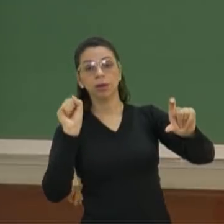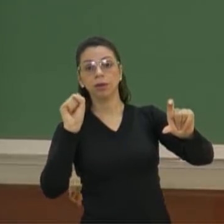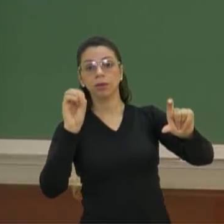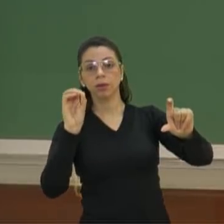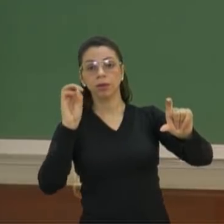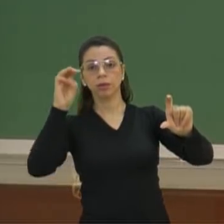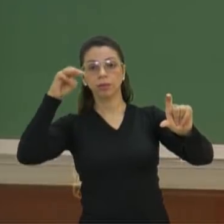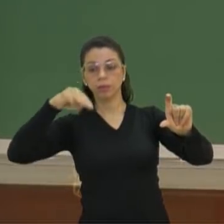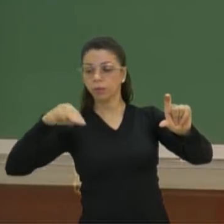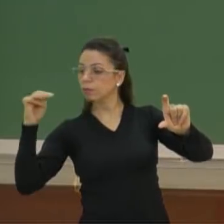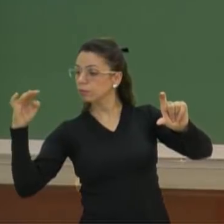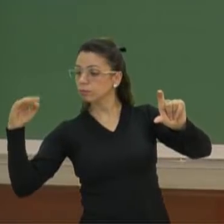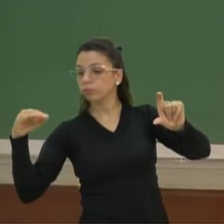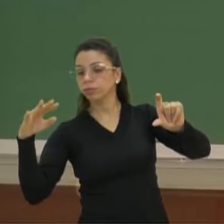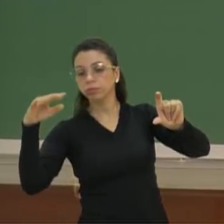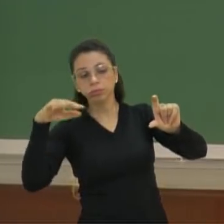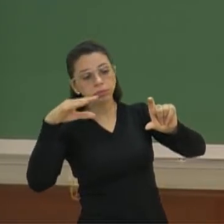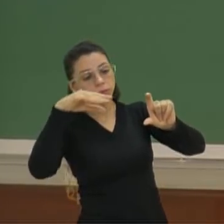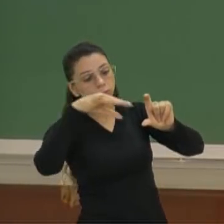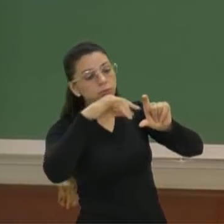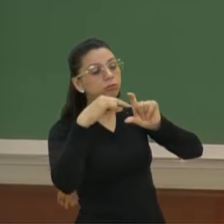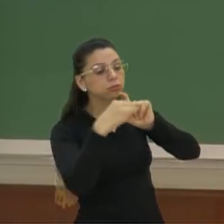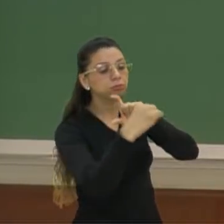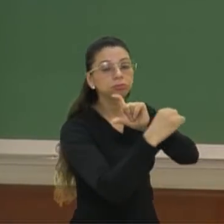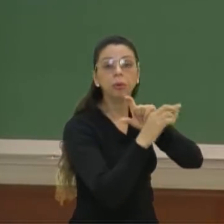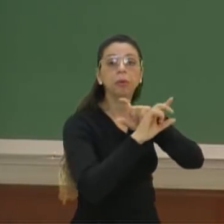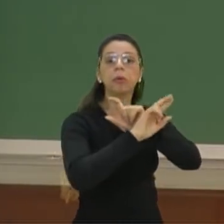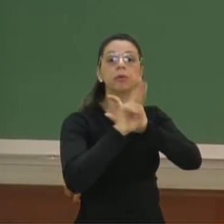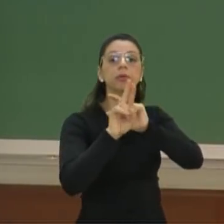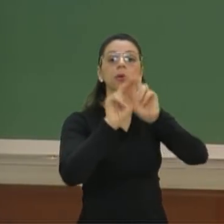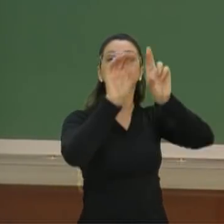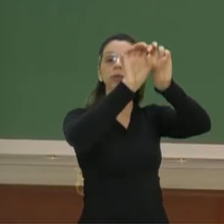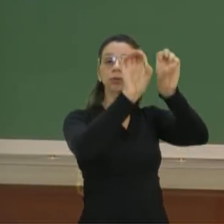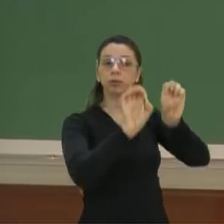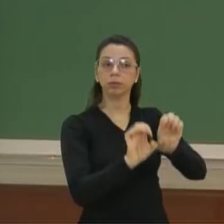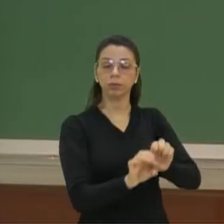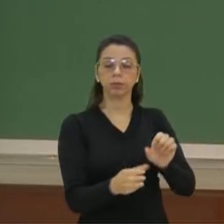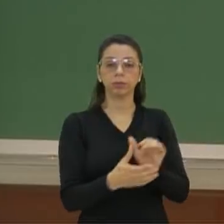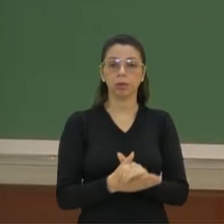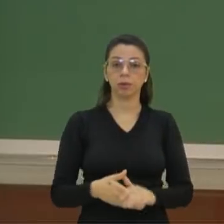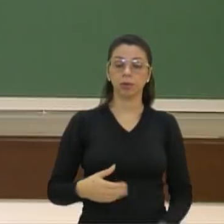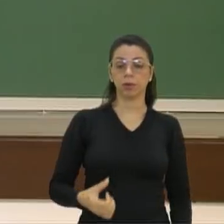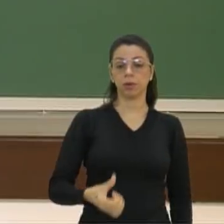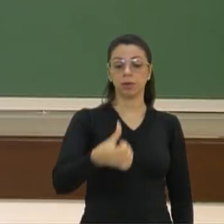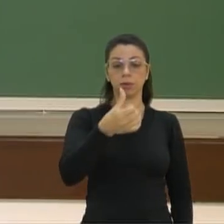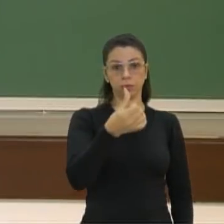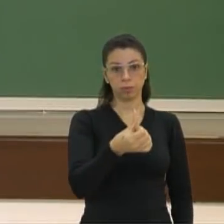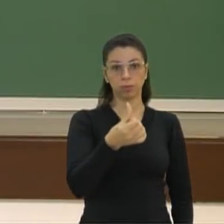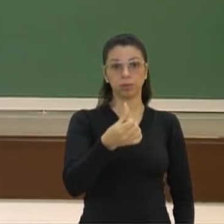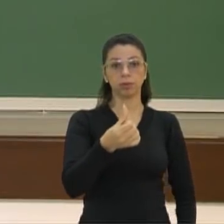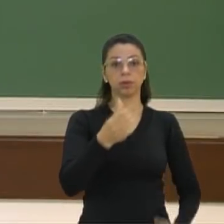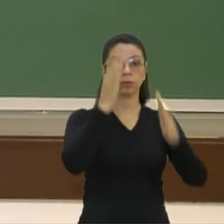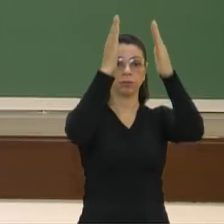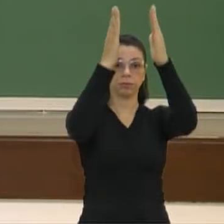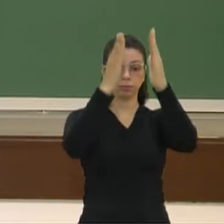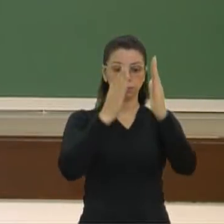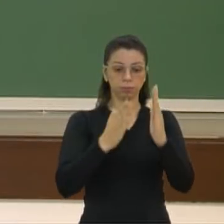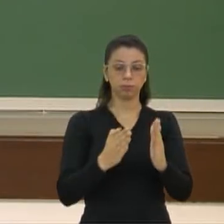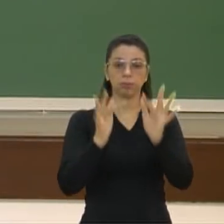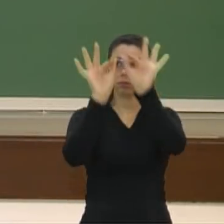gente ia colocar na ordem numérica. Então tinha 6 frases,